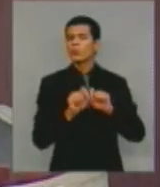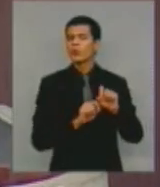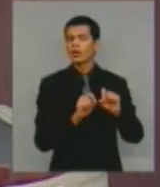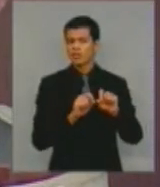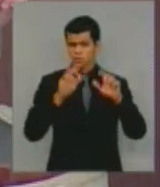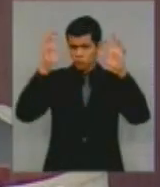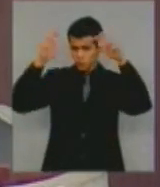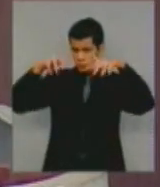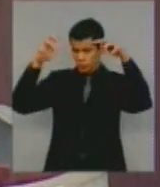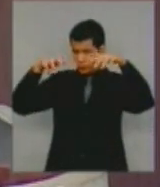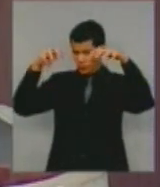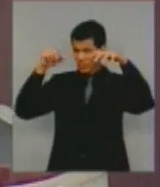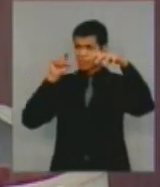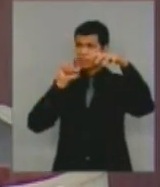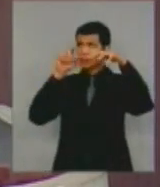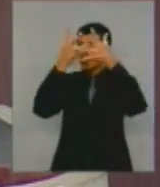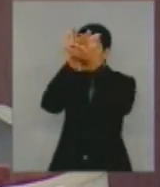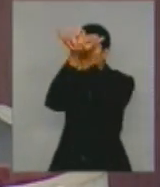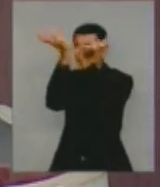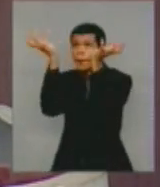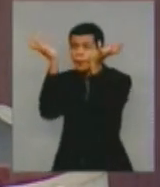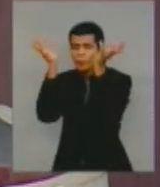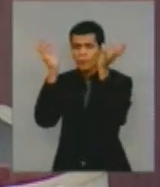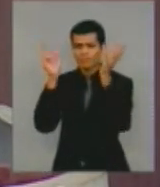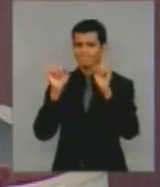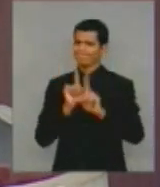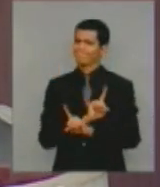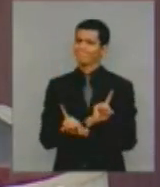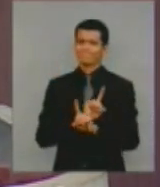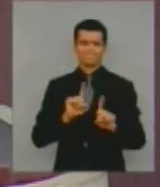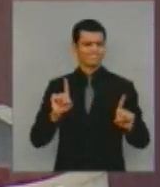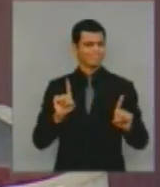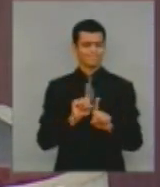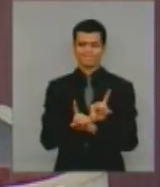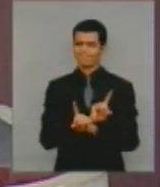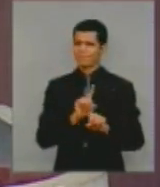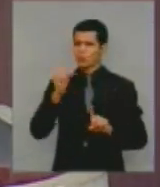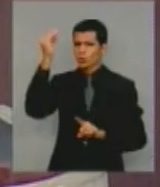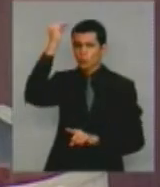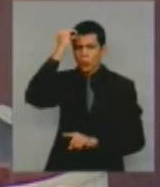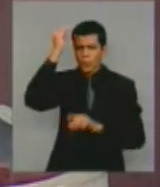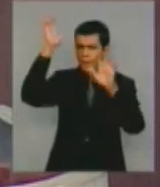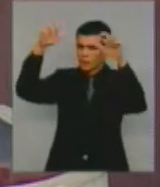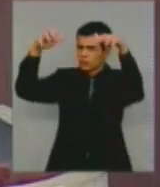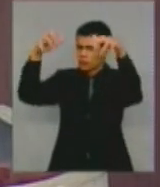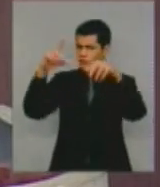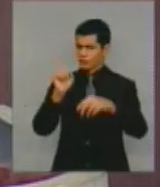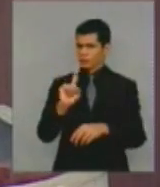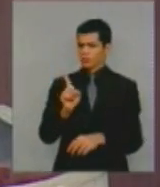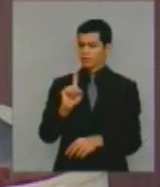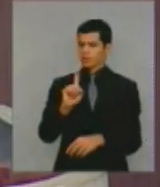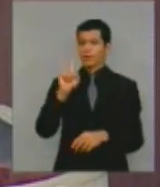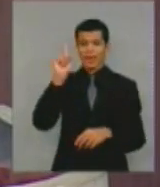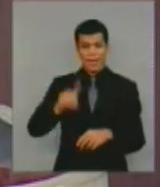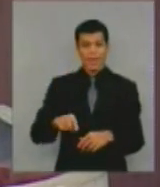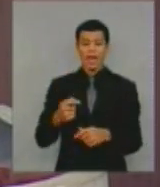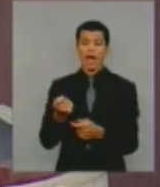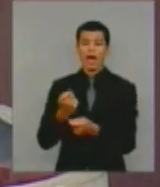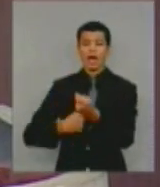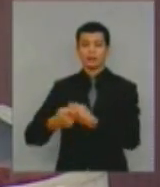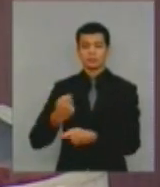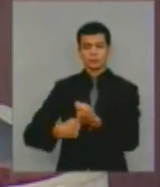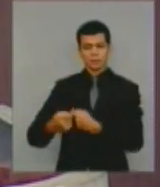queria trazer aqui a questão da gestão do recurso hídrico. Quais são as opções de gestão que